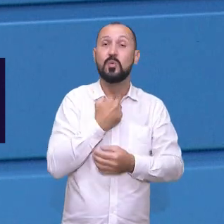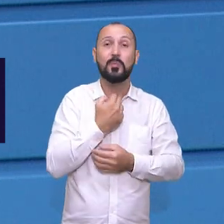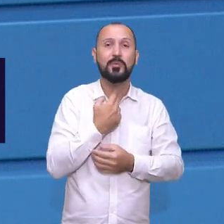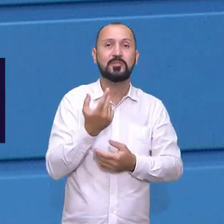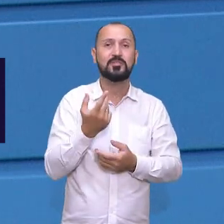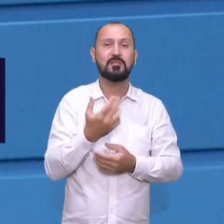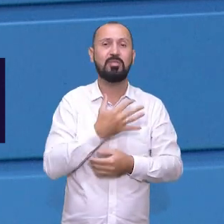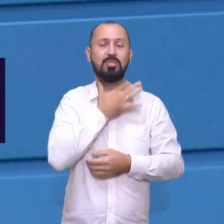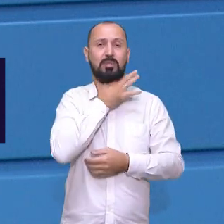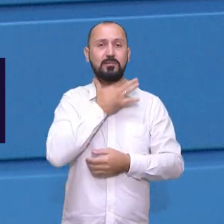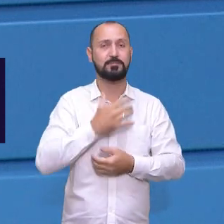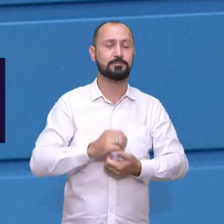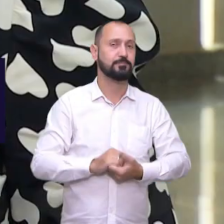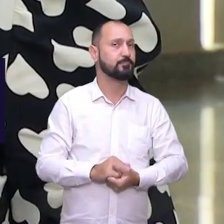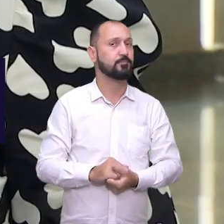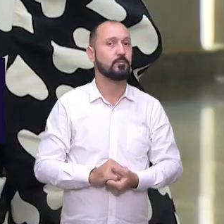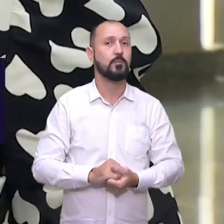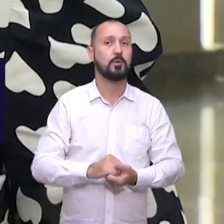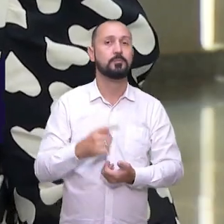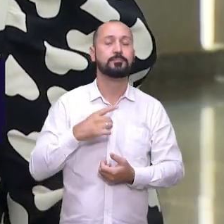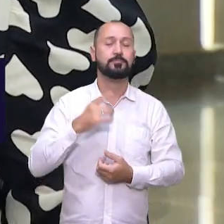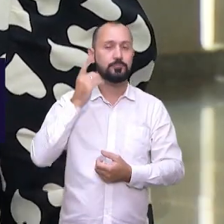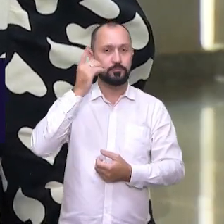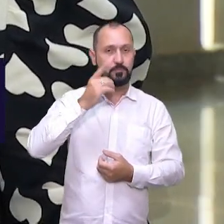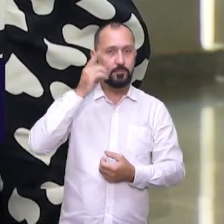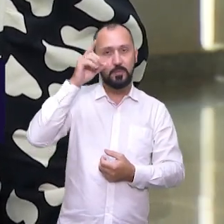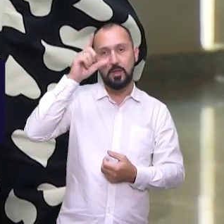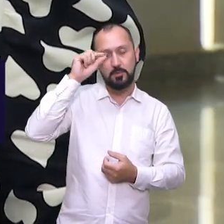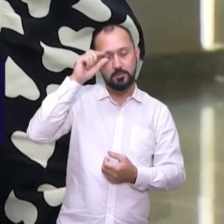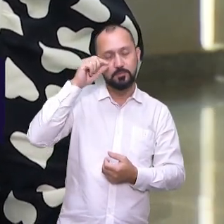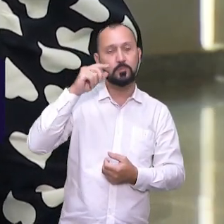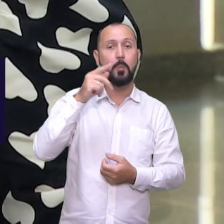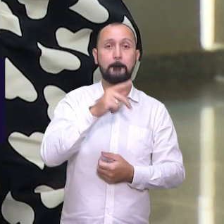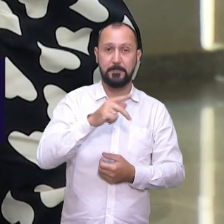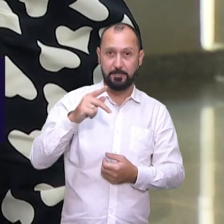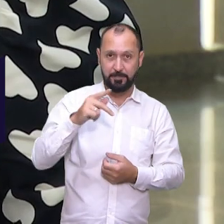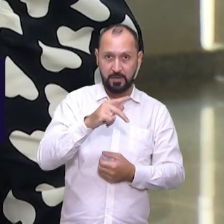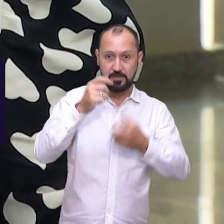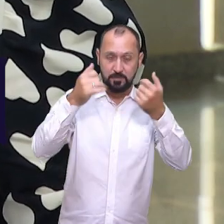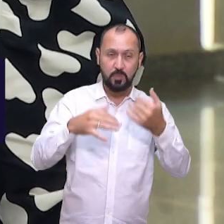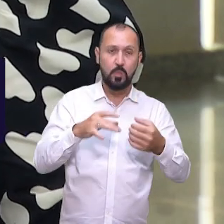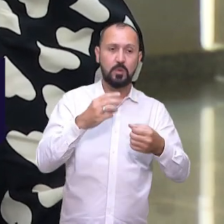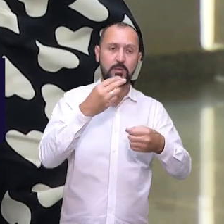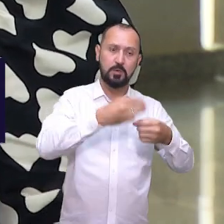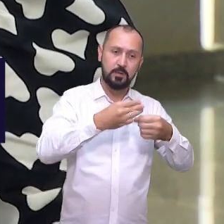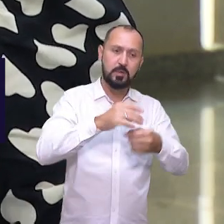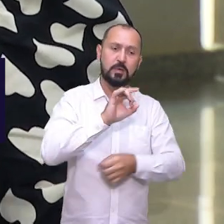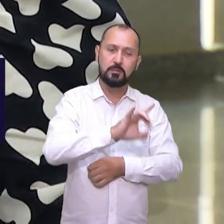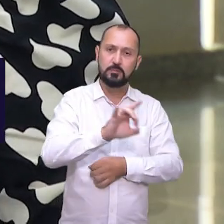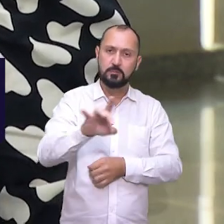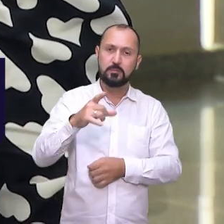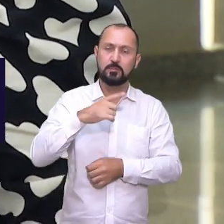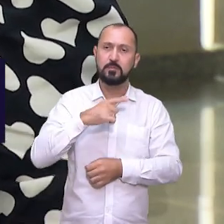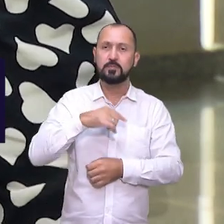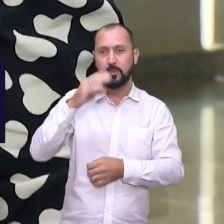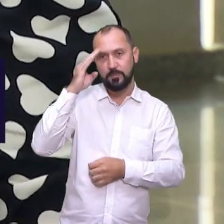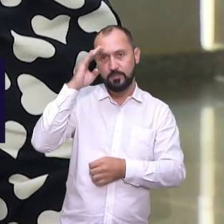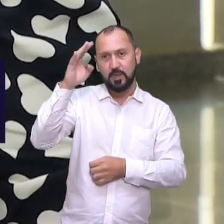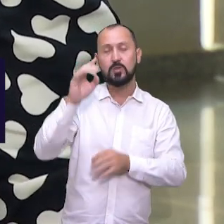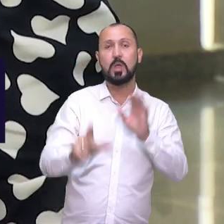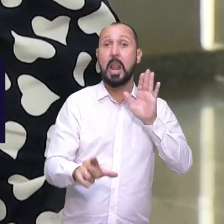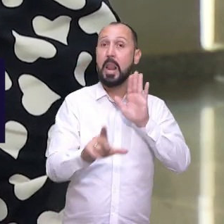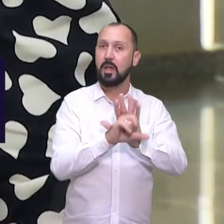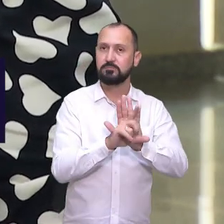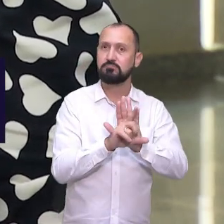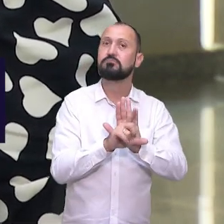não poderia gastar. Já o deputado Gerson Claro, do PP, citou que cada município deve